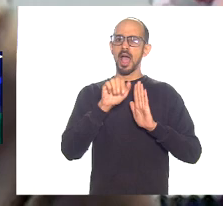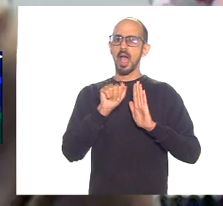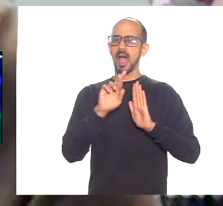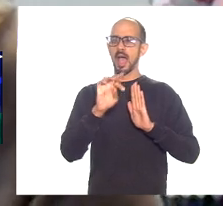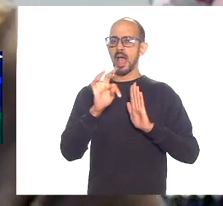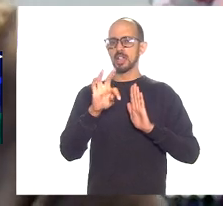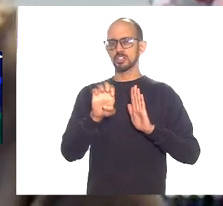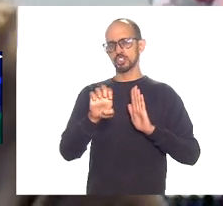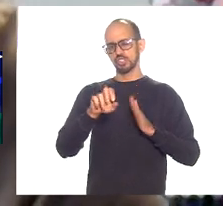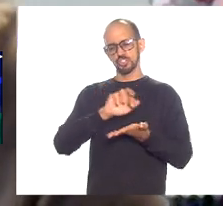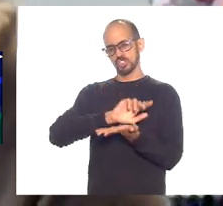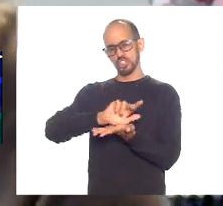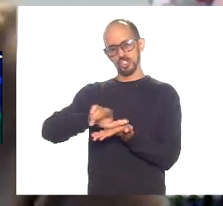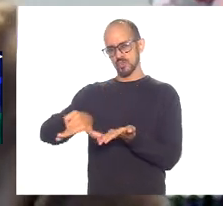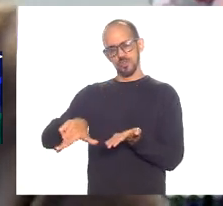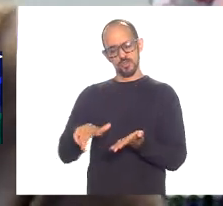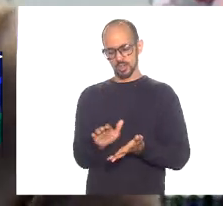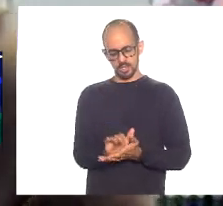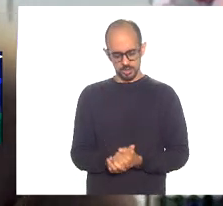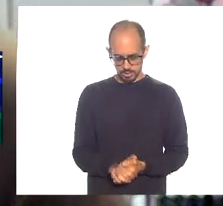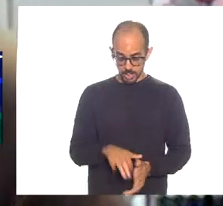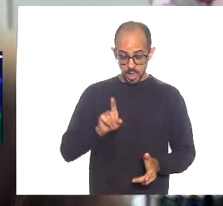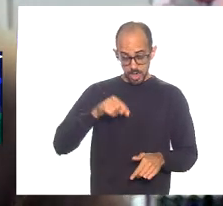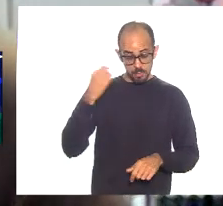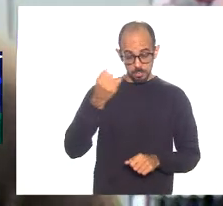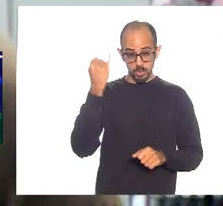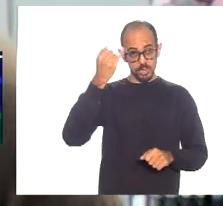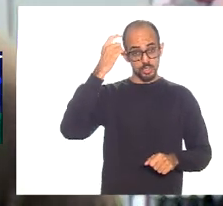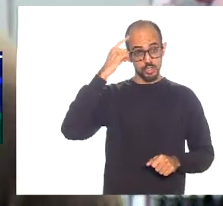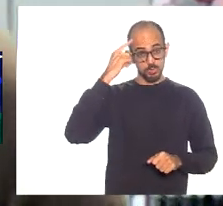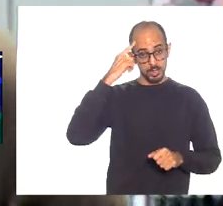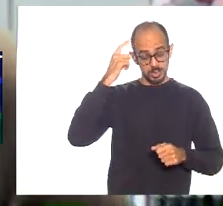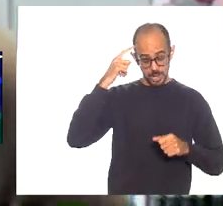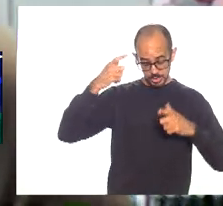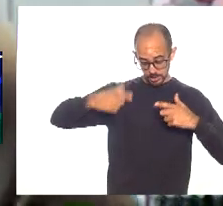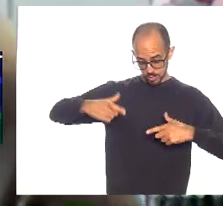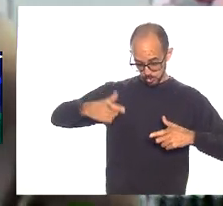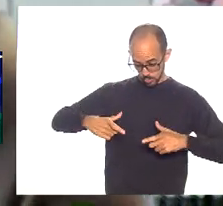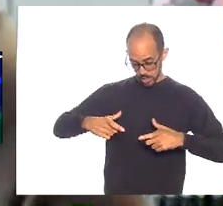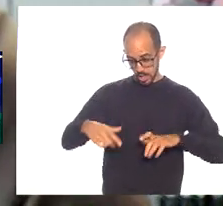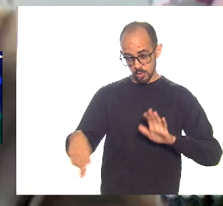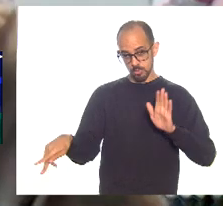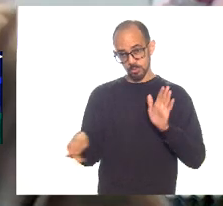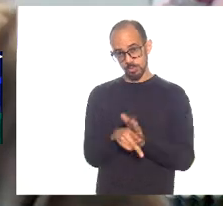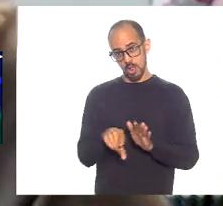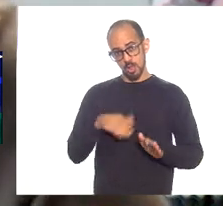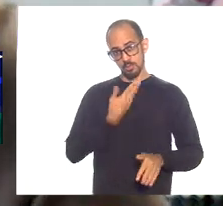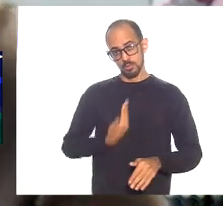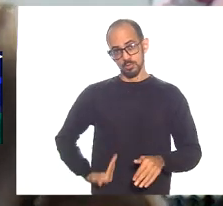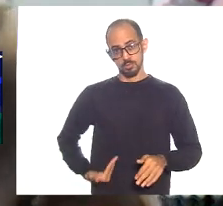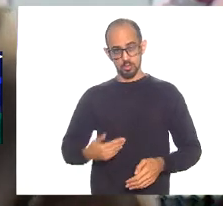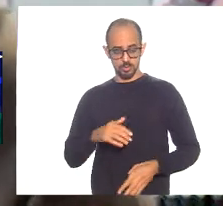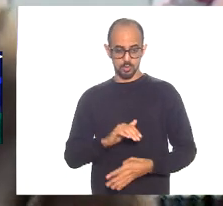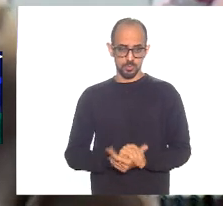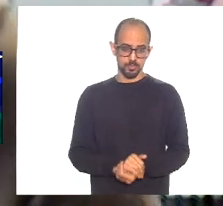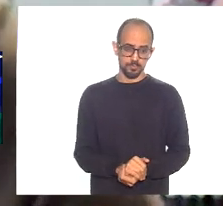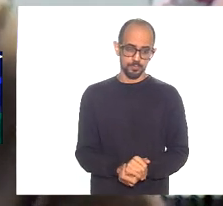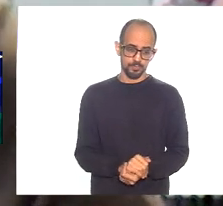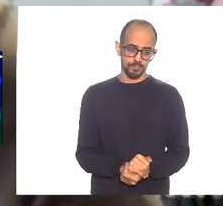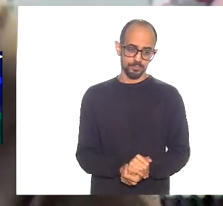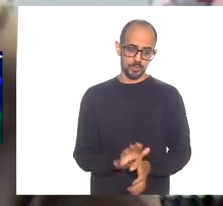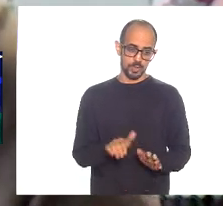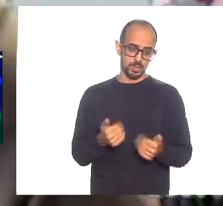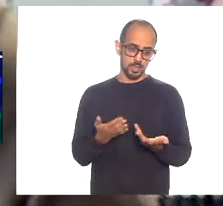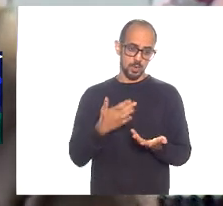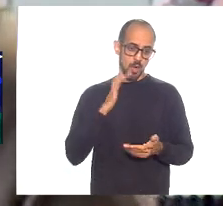muito importante que a gente pensa aquele espaço um espaço público seja constituído nesse sentido e